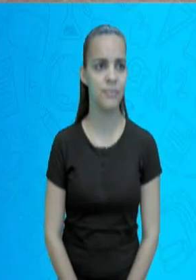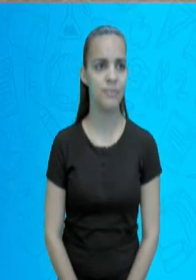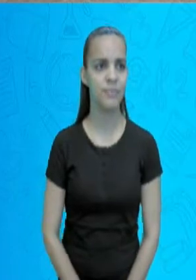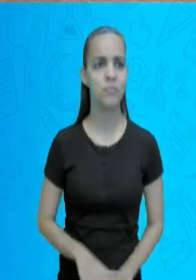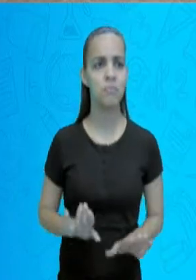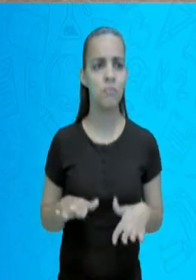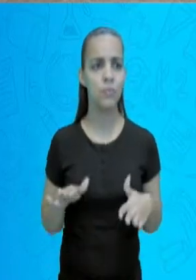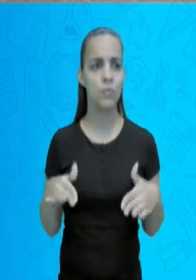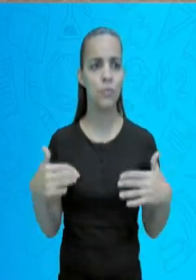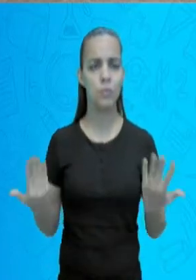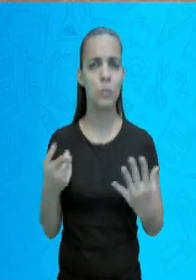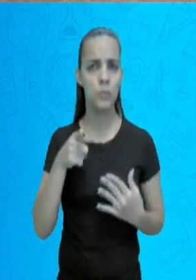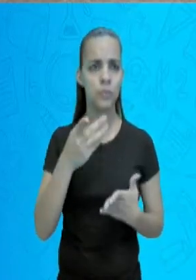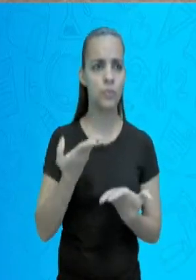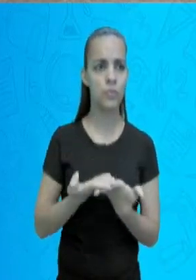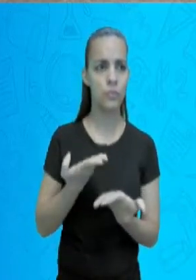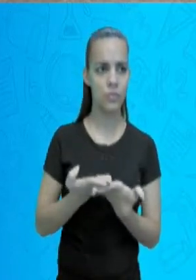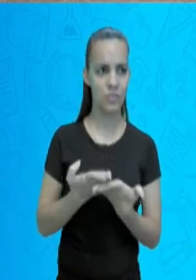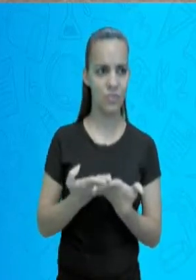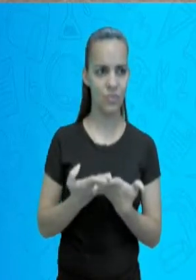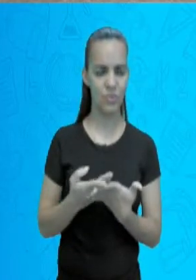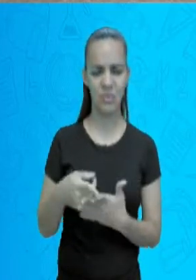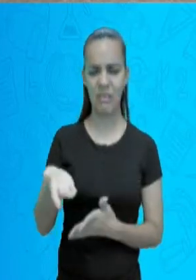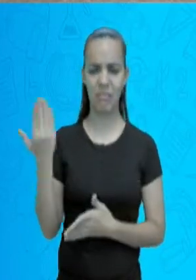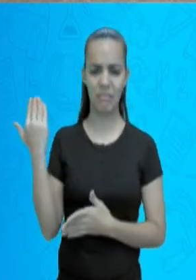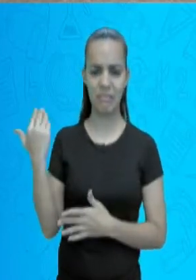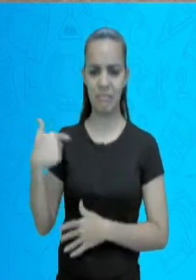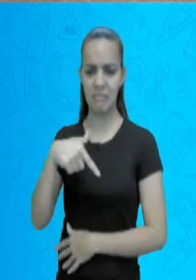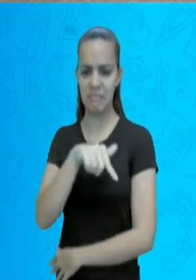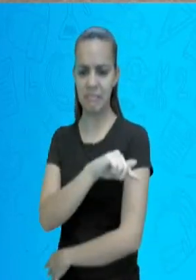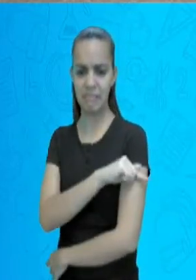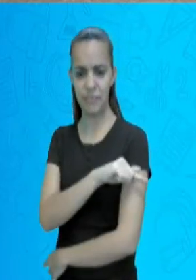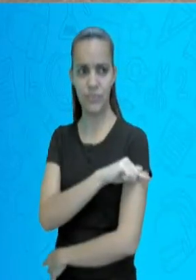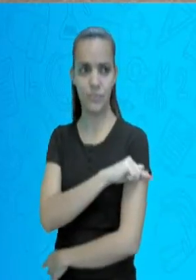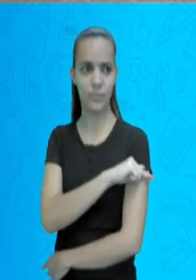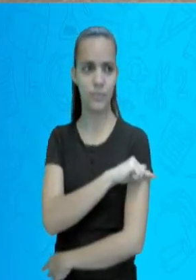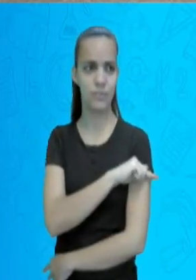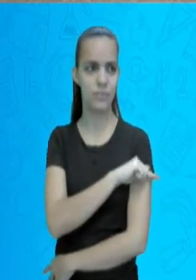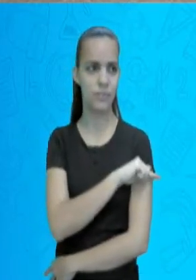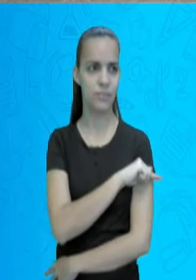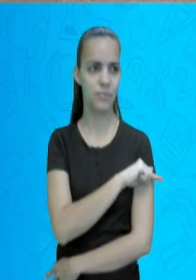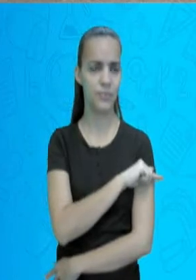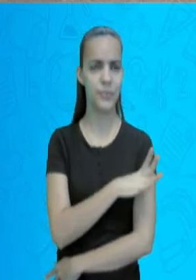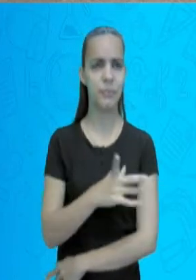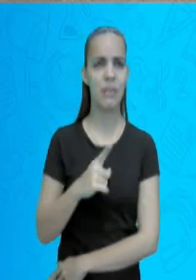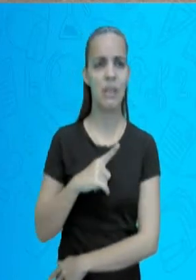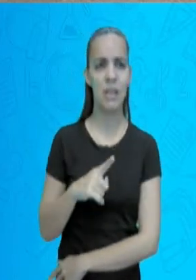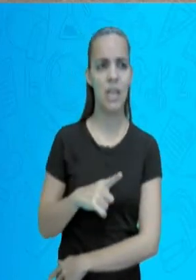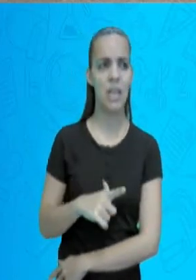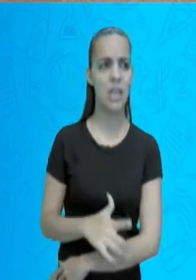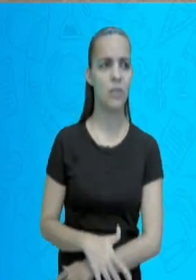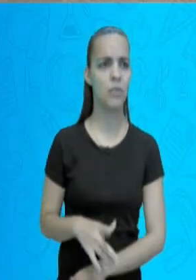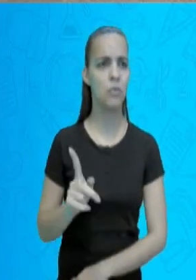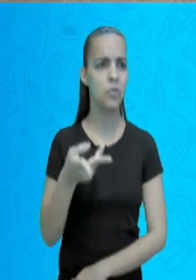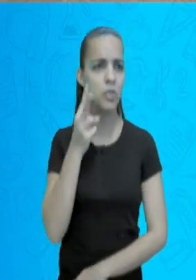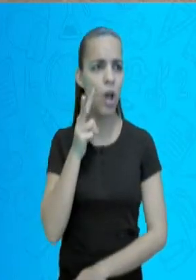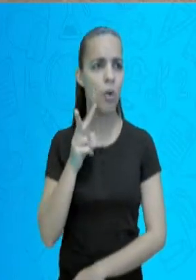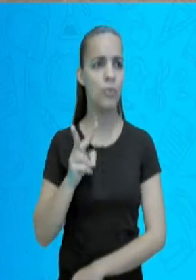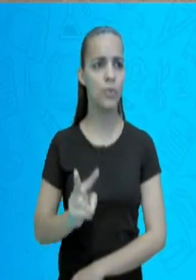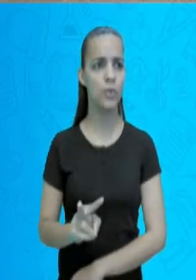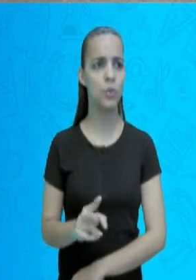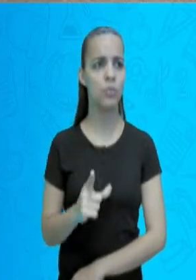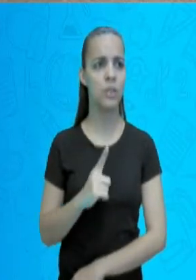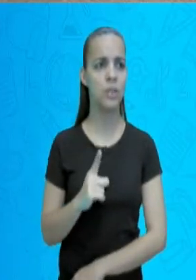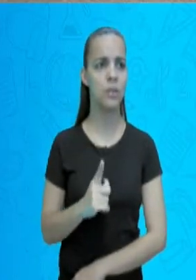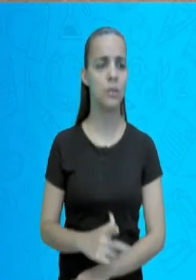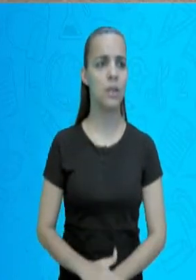Quando você estudou lá no 7º ano território brasileiro, você viu que nós